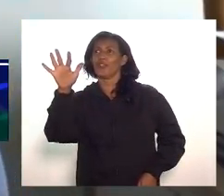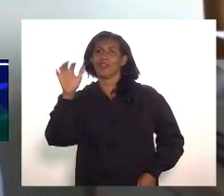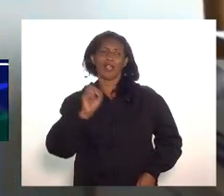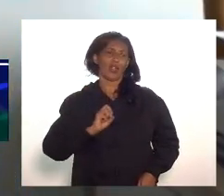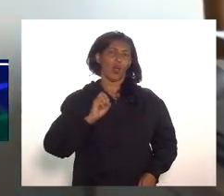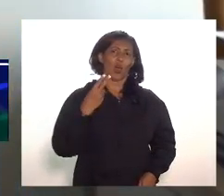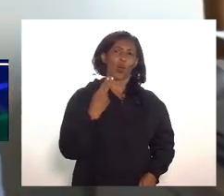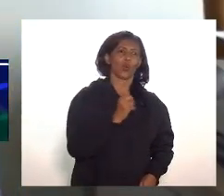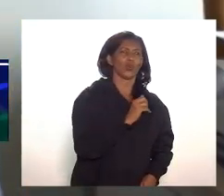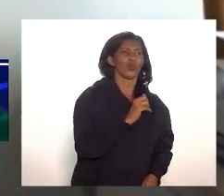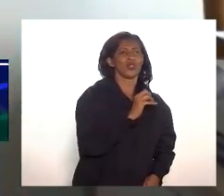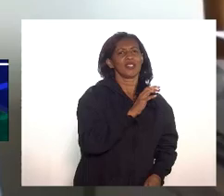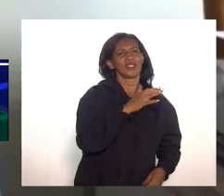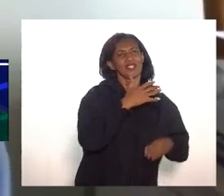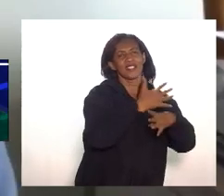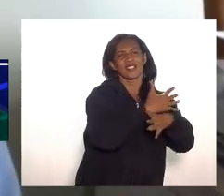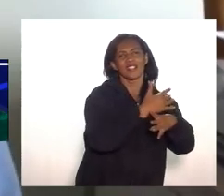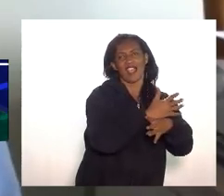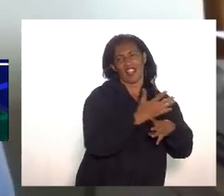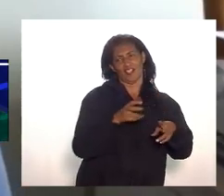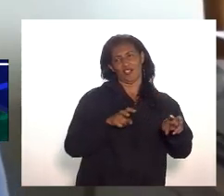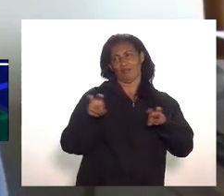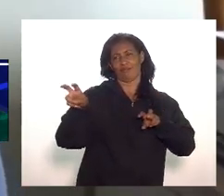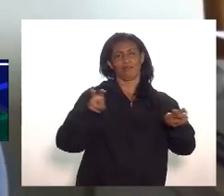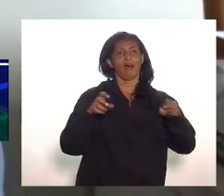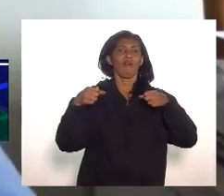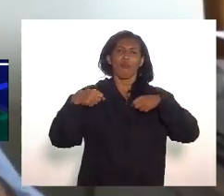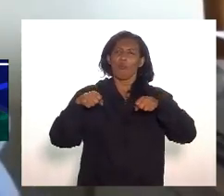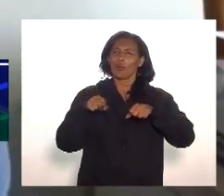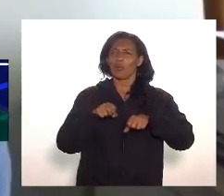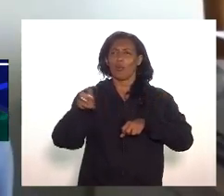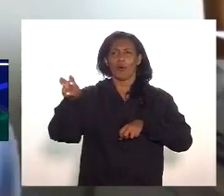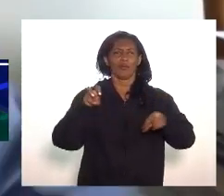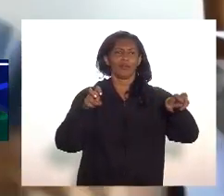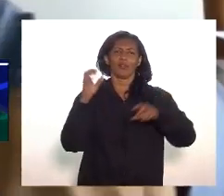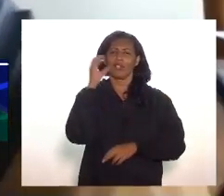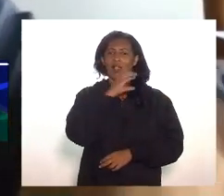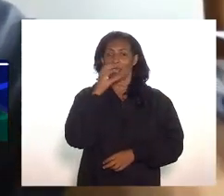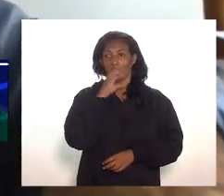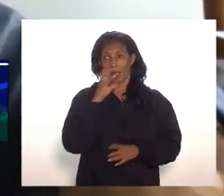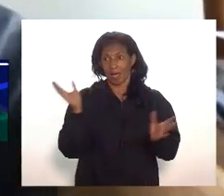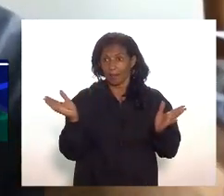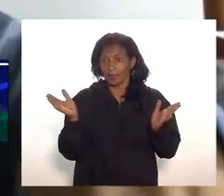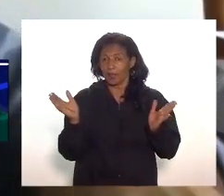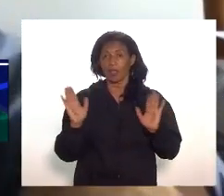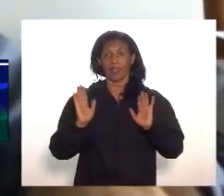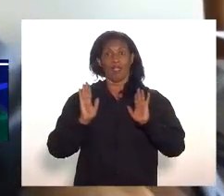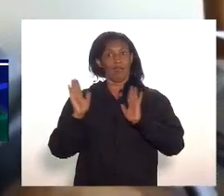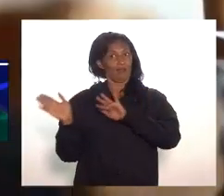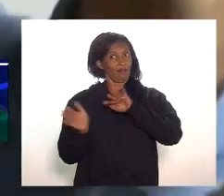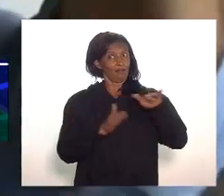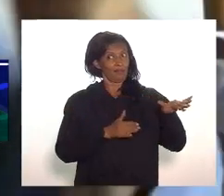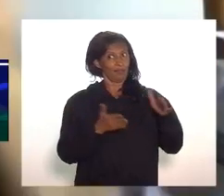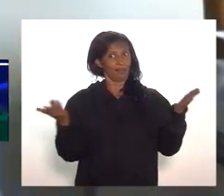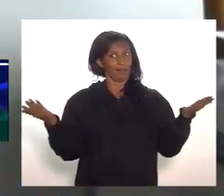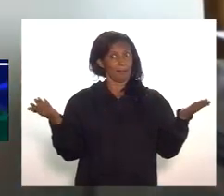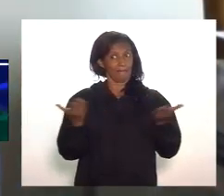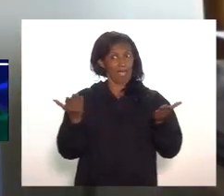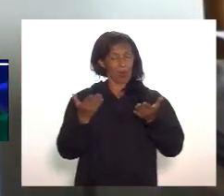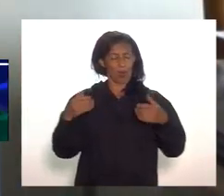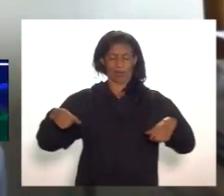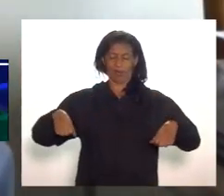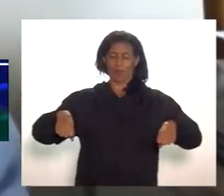entregas. Bom, dito isso, vem uma moto com alguém pilotando. A autoridade